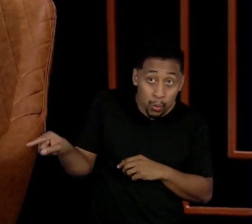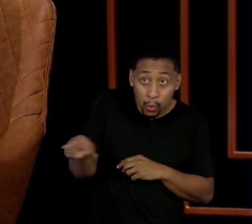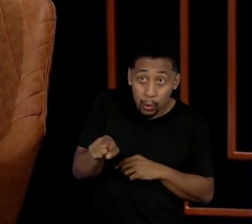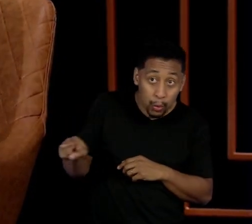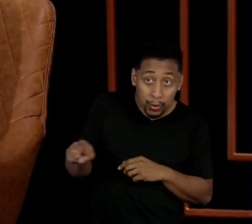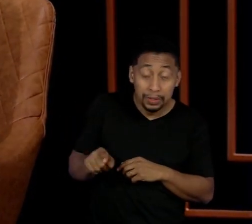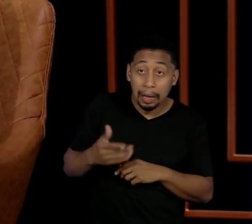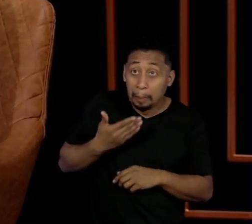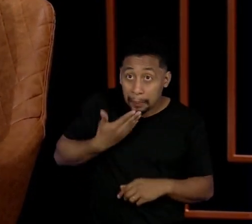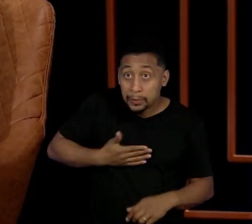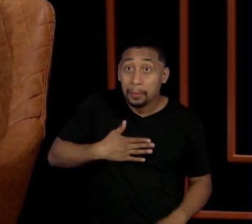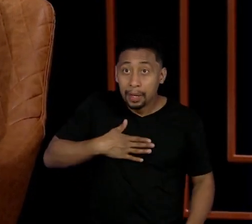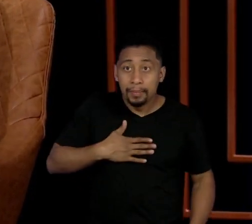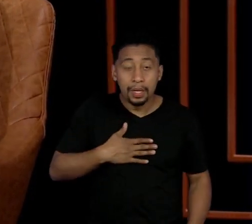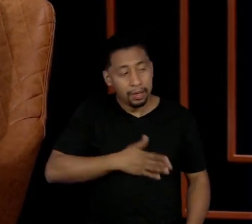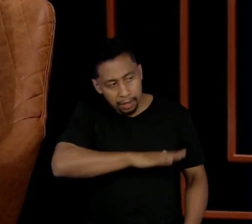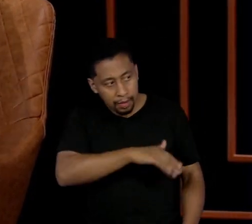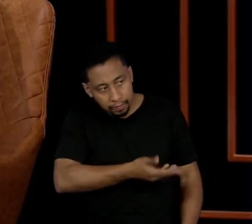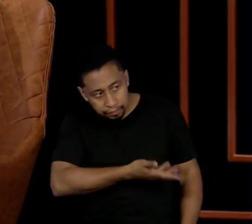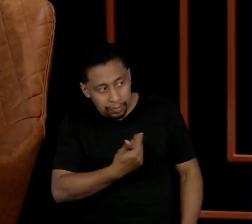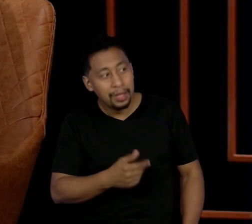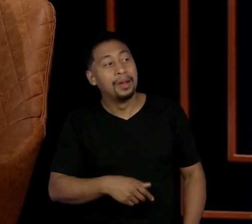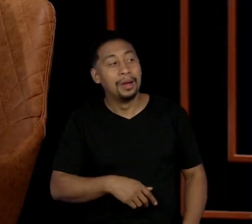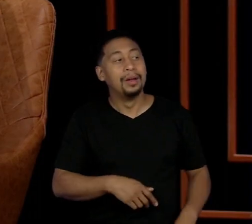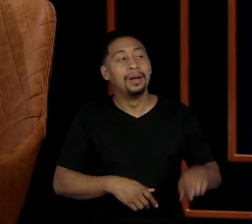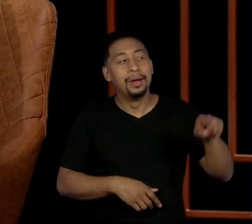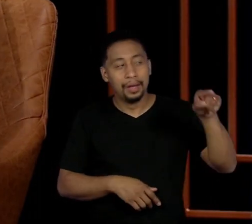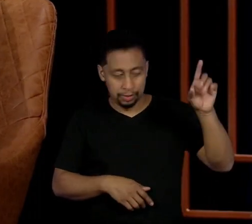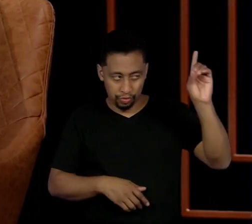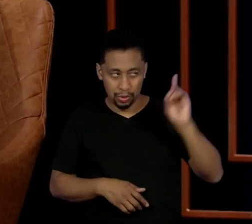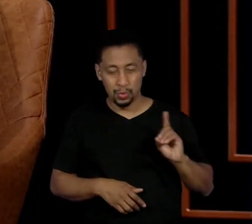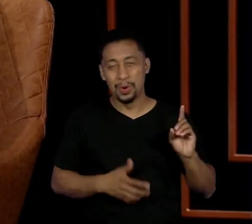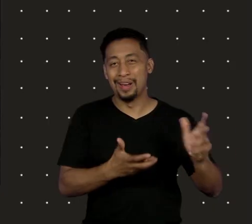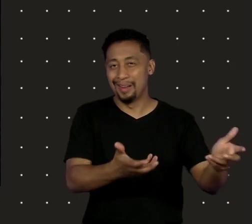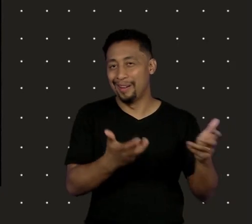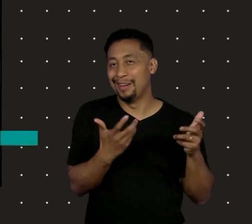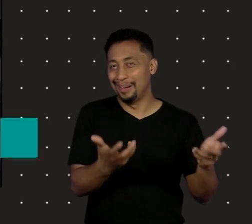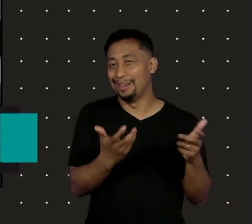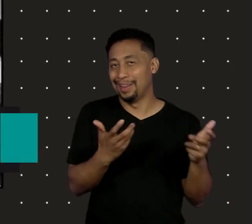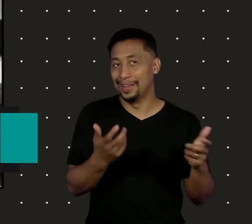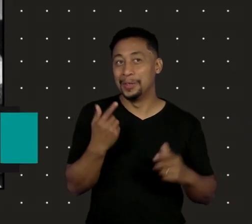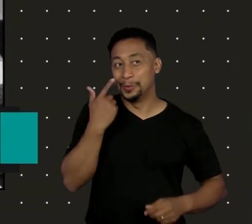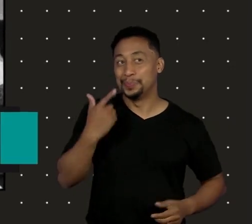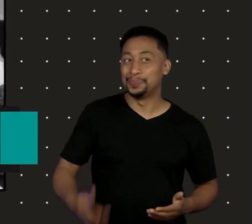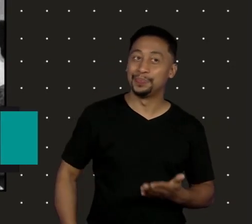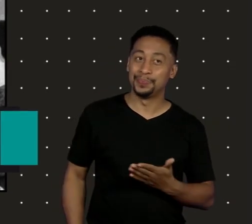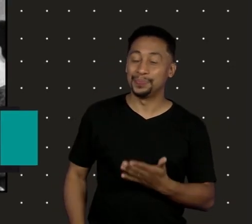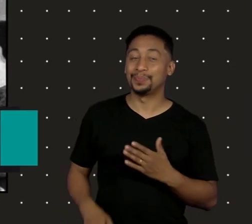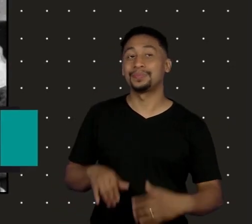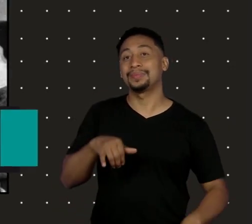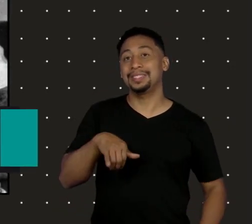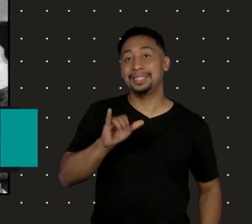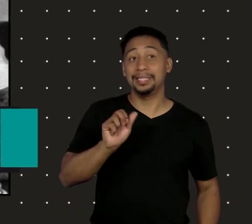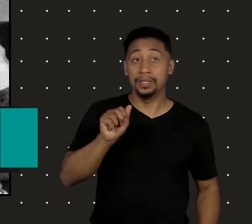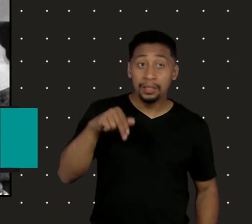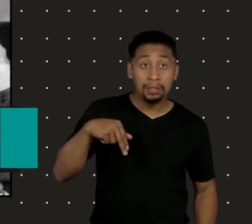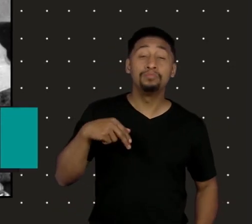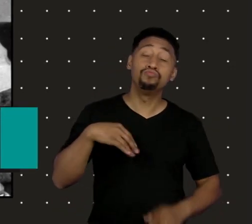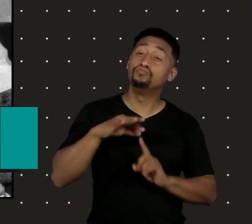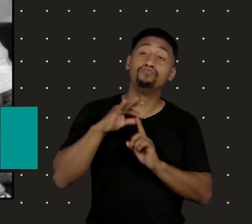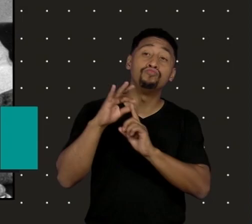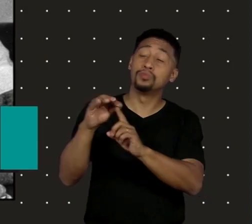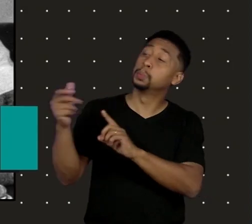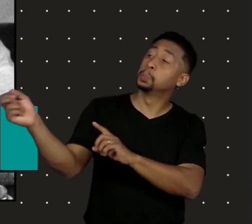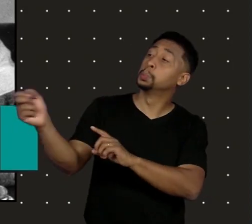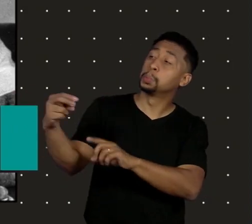para a Bia Lessa ser nossa diretora, porque a gente já tinha visto ela, porque Ian Michalski, que era o diretor da Cal, nos indicou um espetáculo, a gente viu